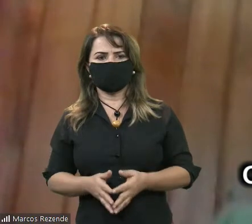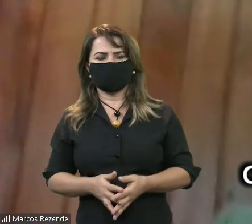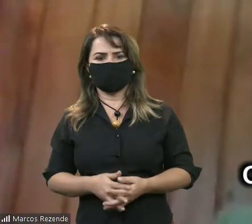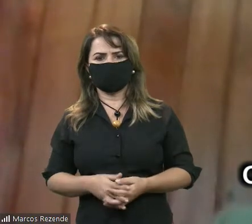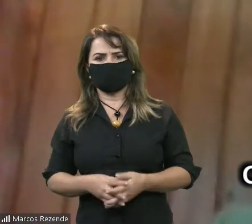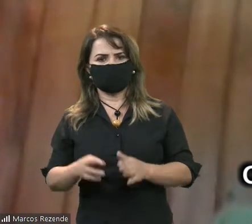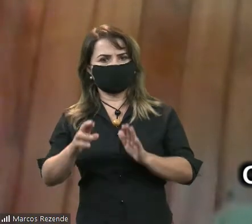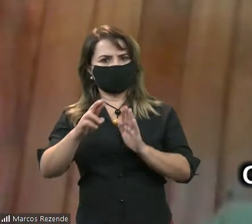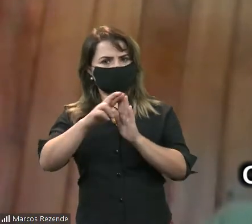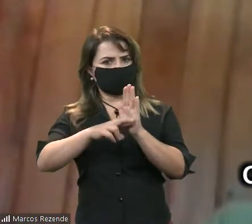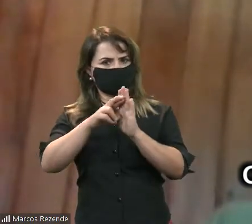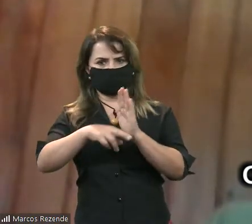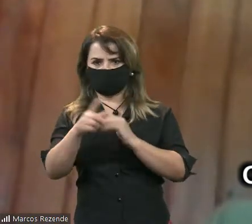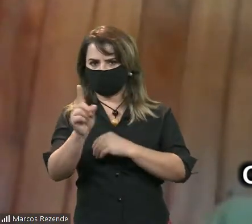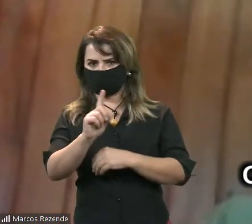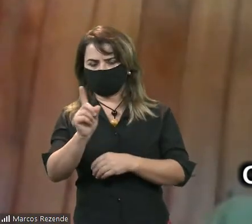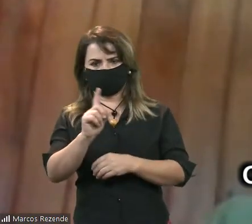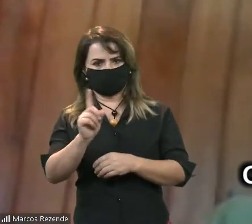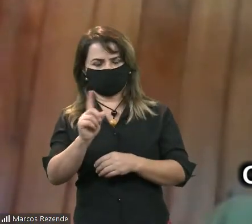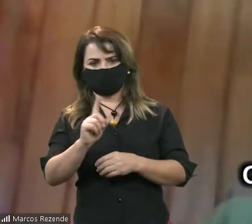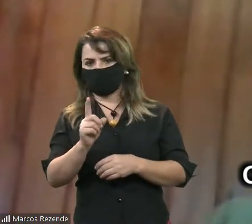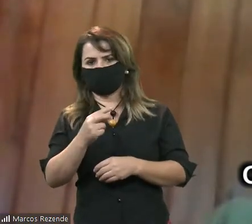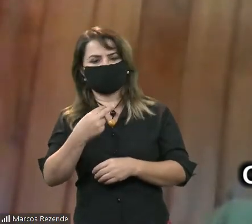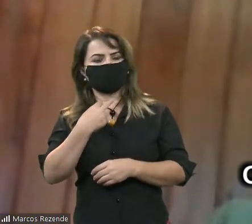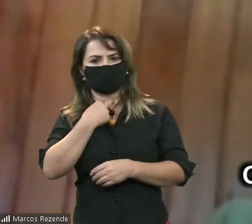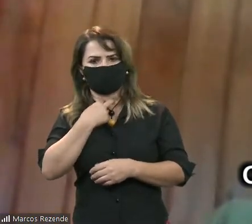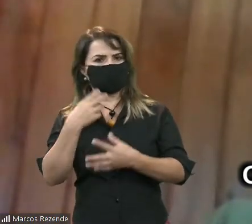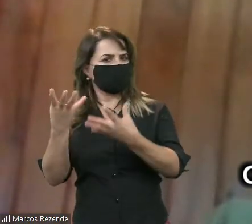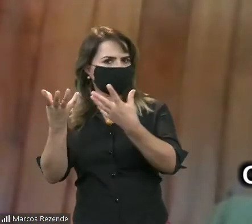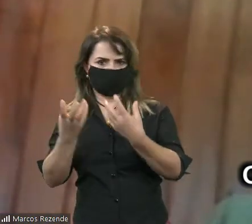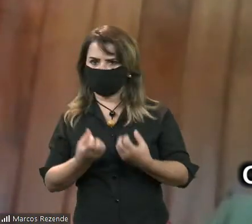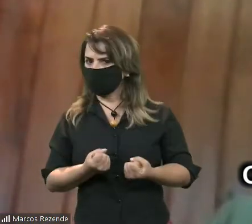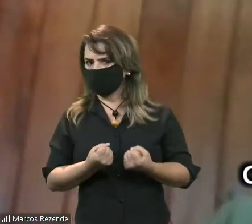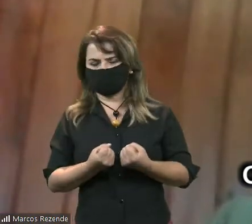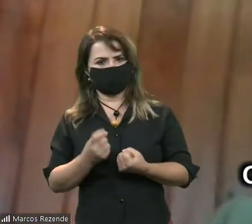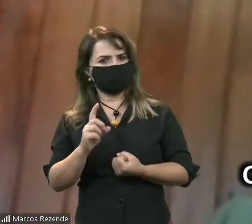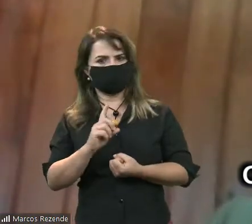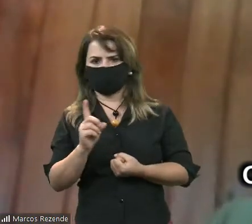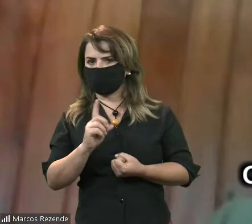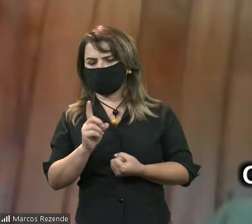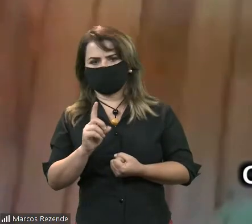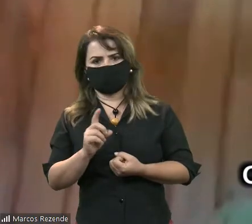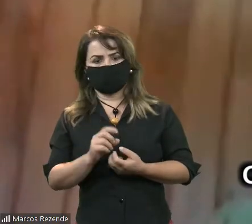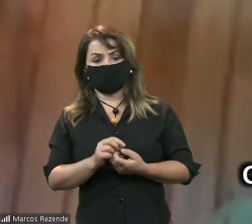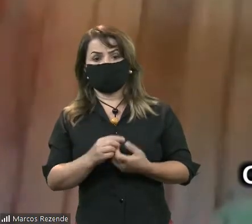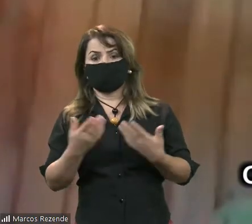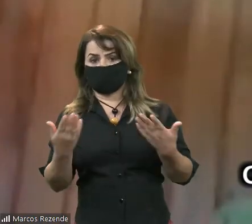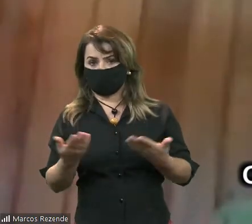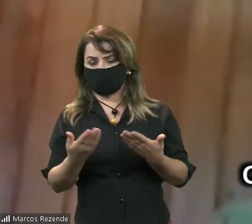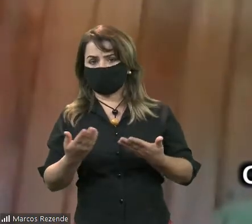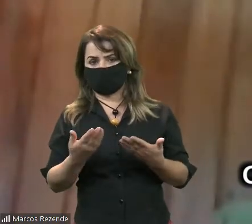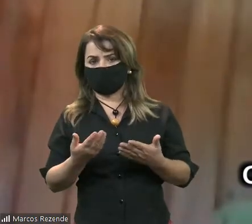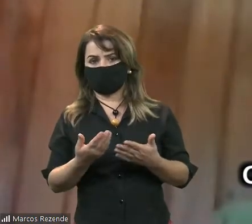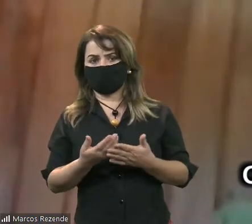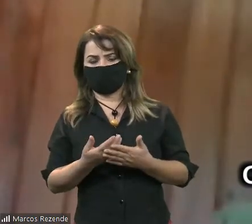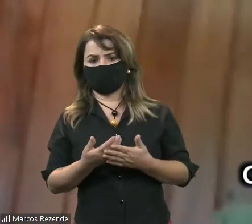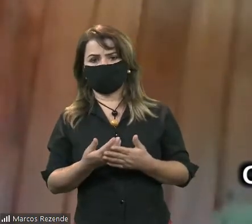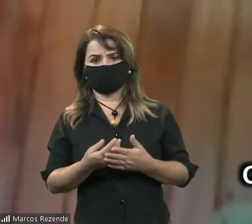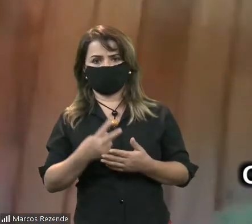não é regimental e nós não podemos acatá-la, vereador Custódio. Questão de ordem, vereador Zé Luiz